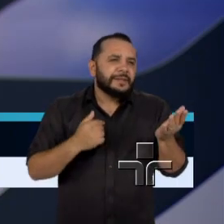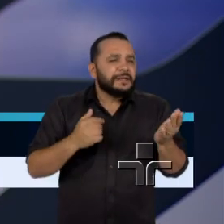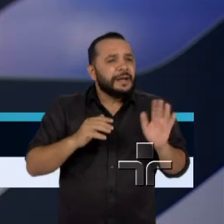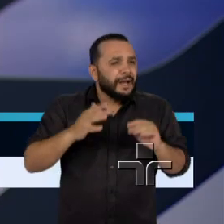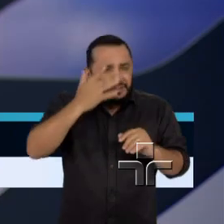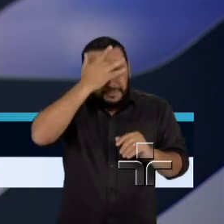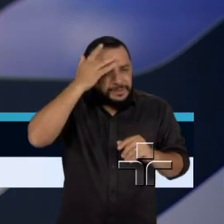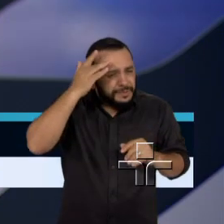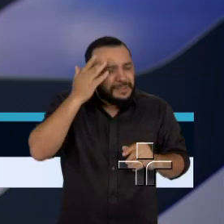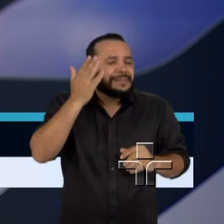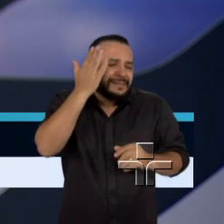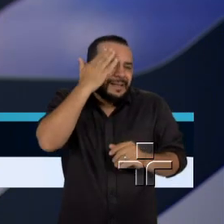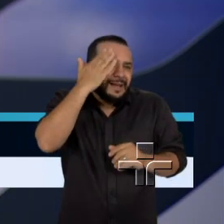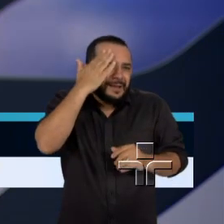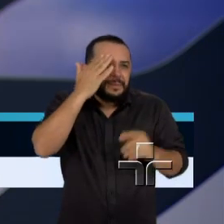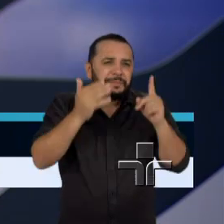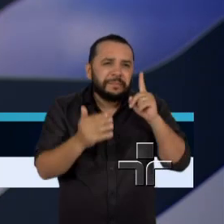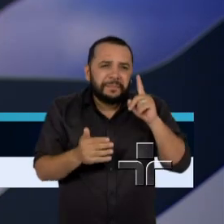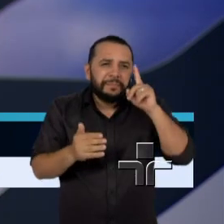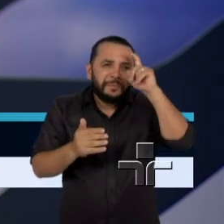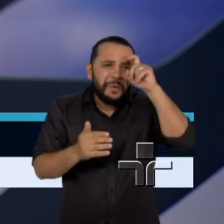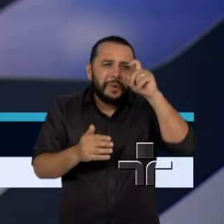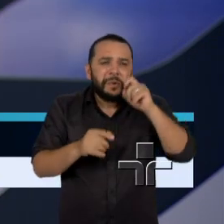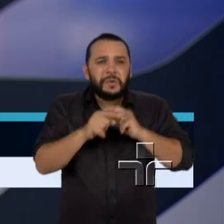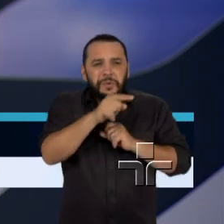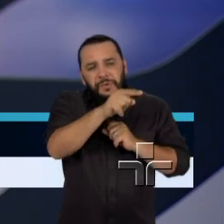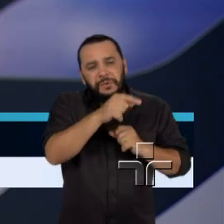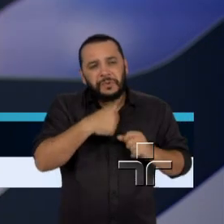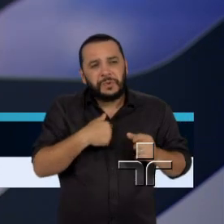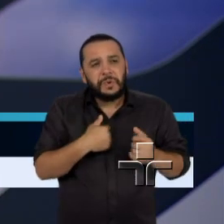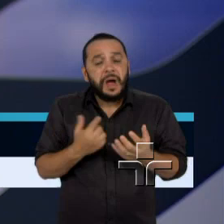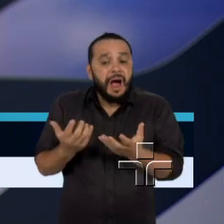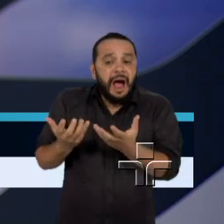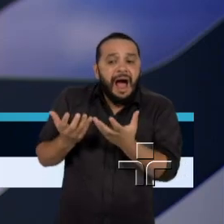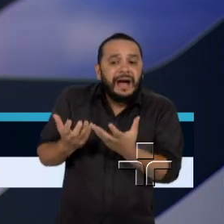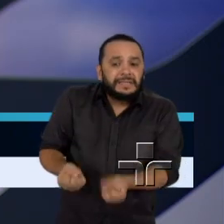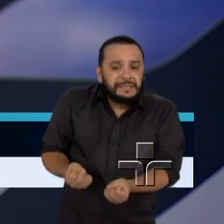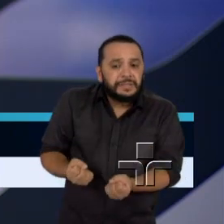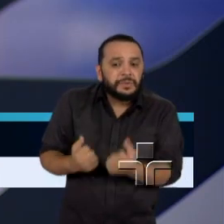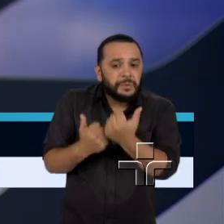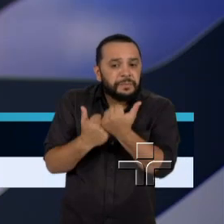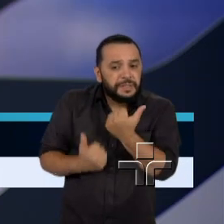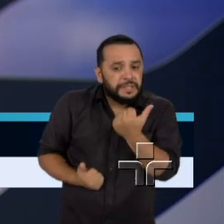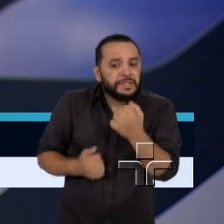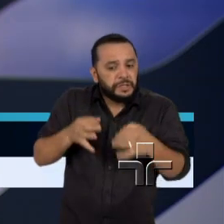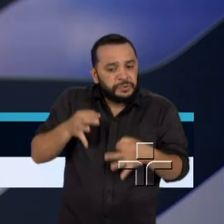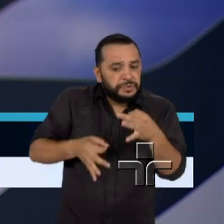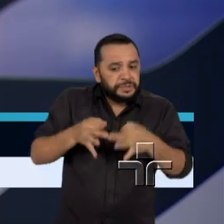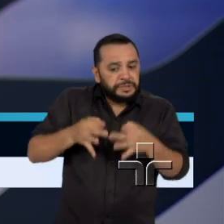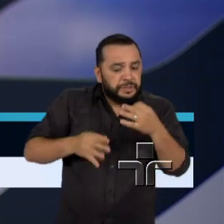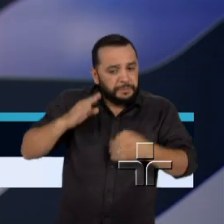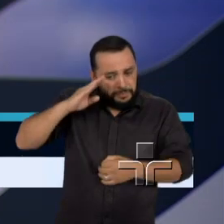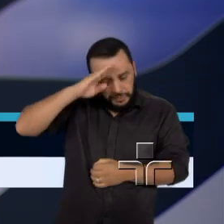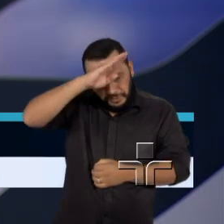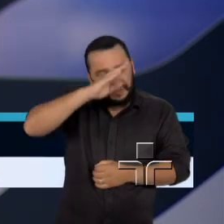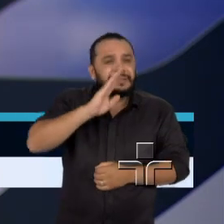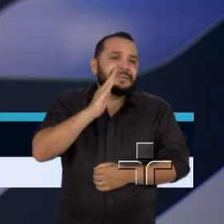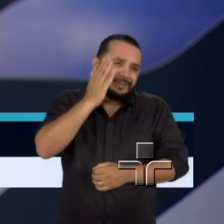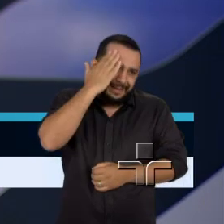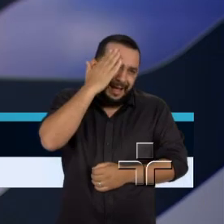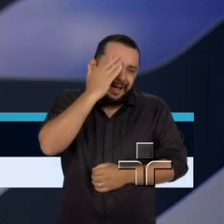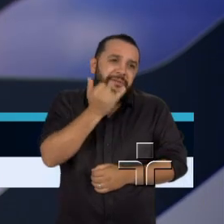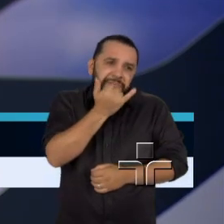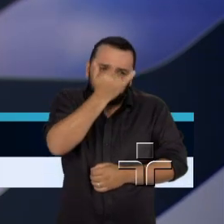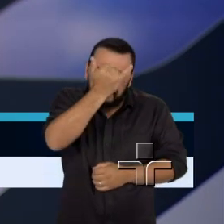precificou o custo da sua reputação ao aceitar ser ministro da Justiça do Bolsonaro. Digo isso porque, uma vez que ele